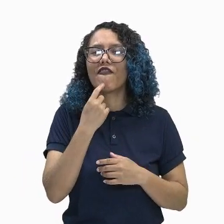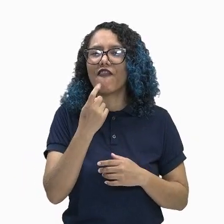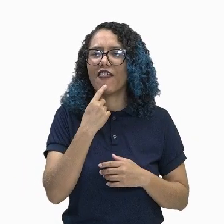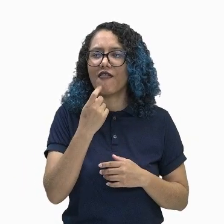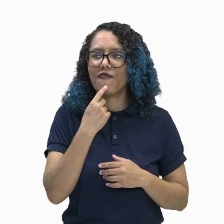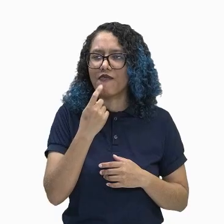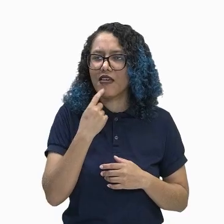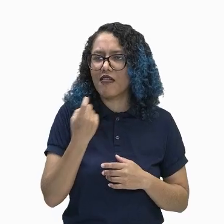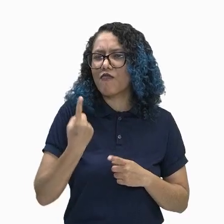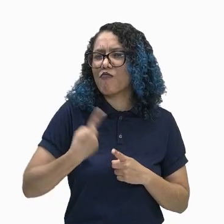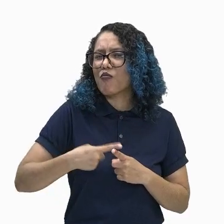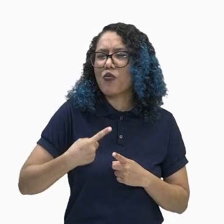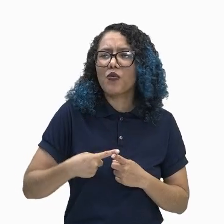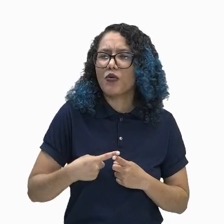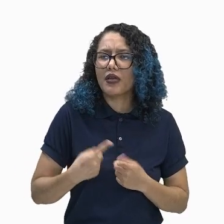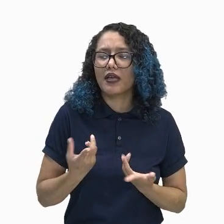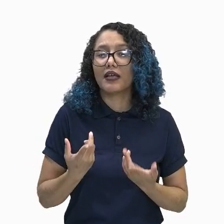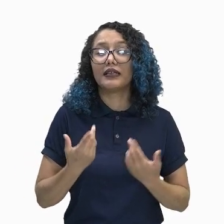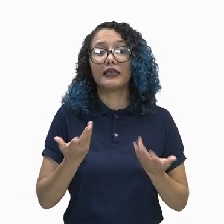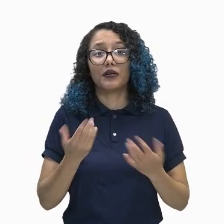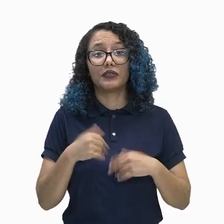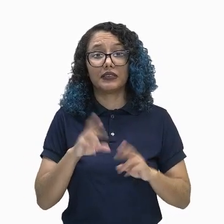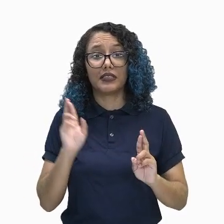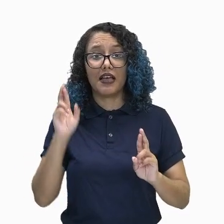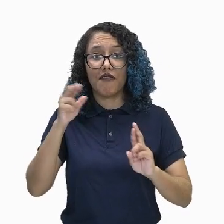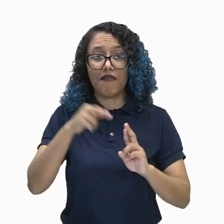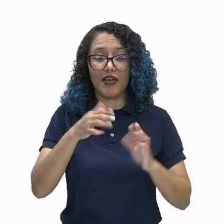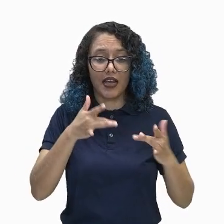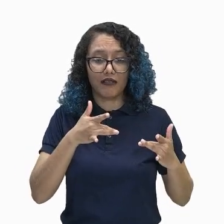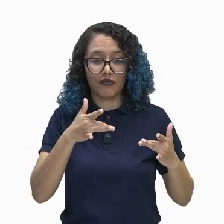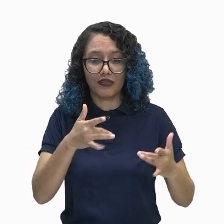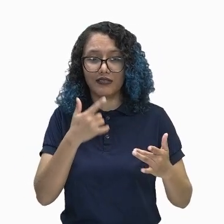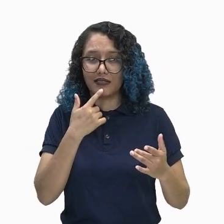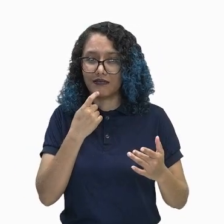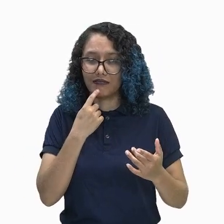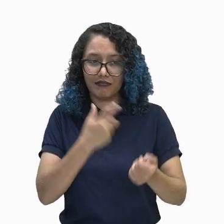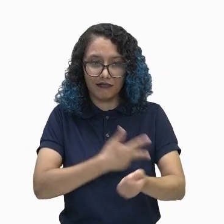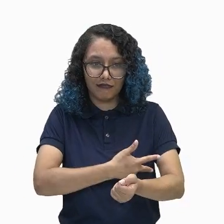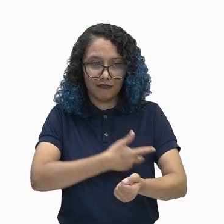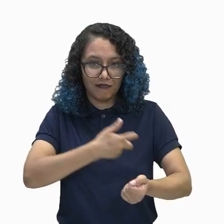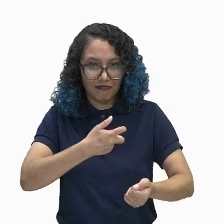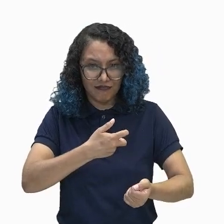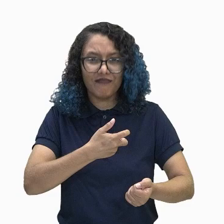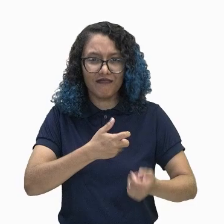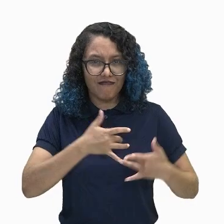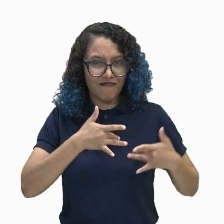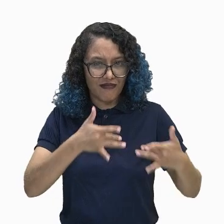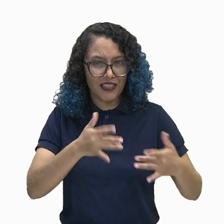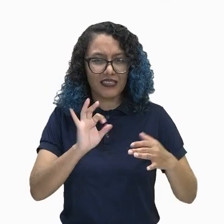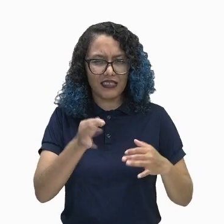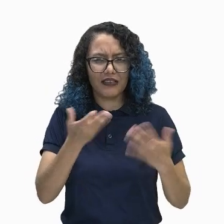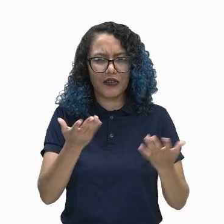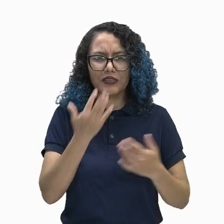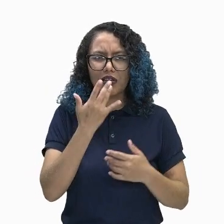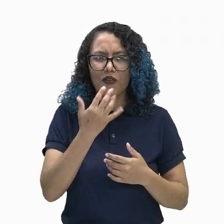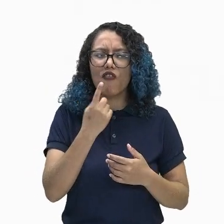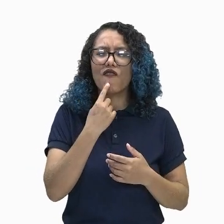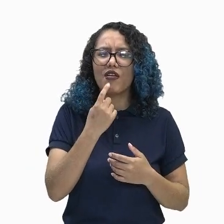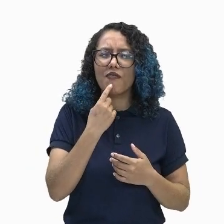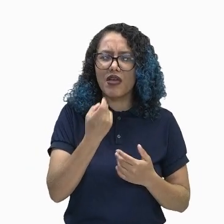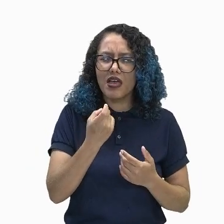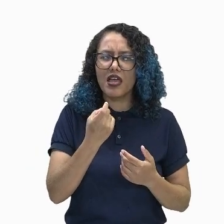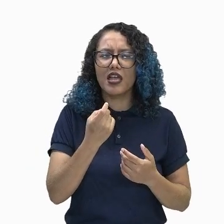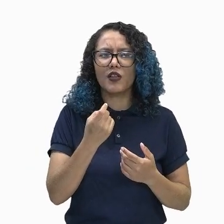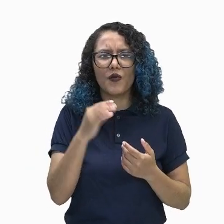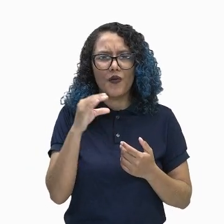tons avermelhados? Porque estamos falando diretamente de uma doação de sangue, certo? Perceba que esse tom avermelhado, essa cor quente,